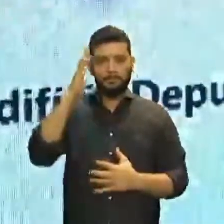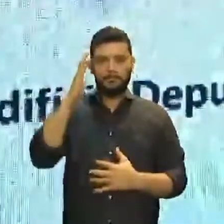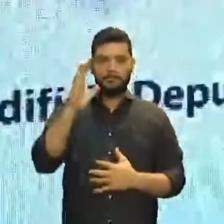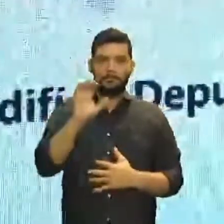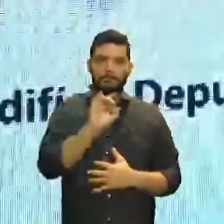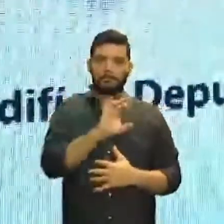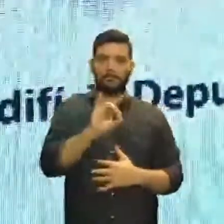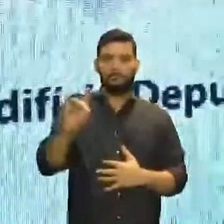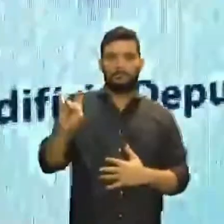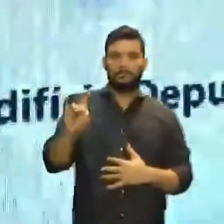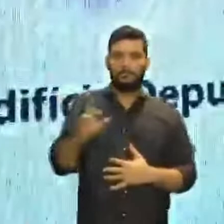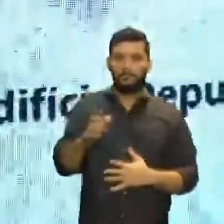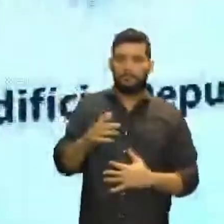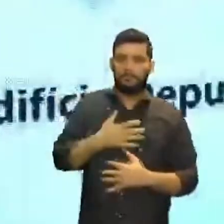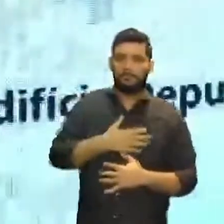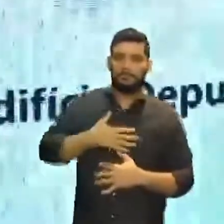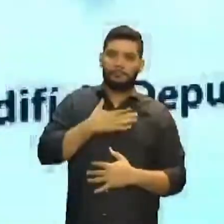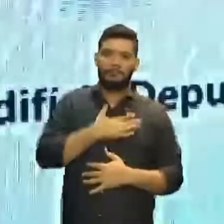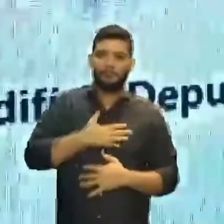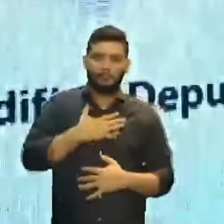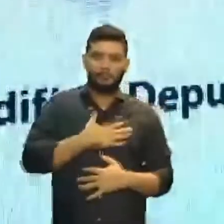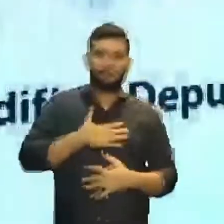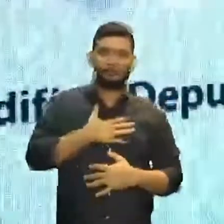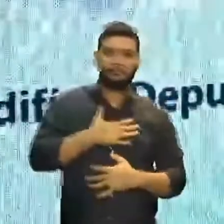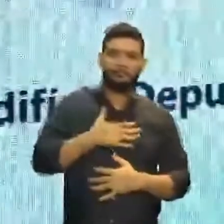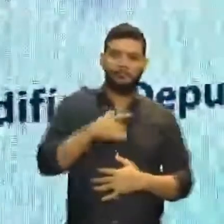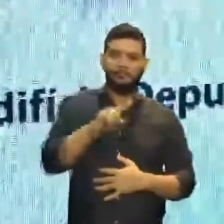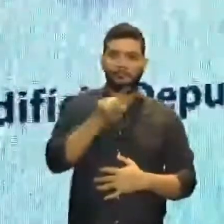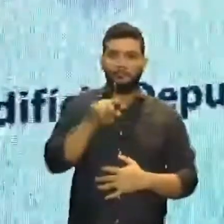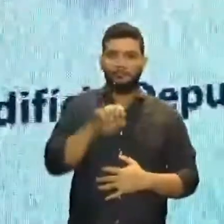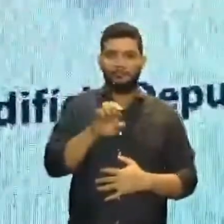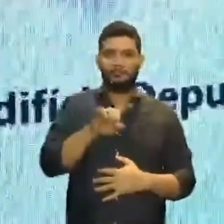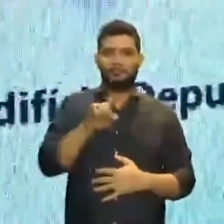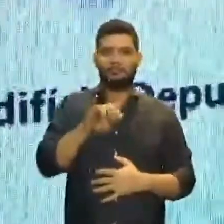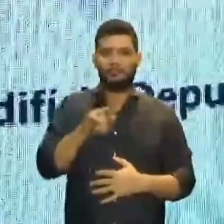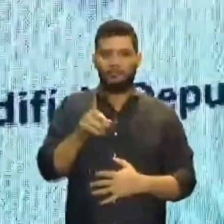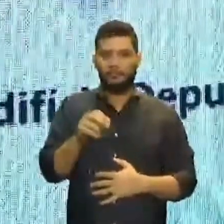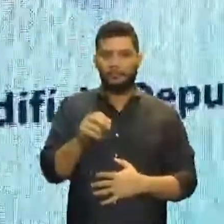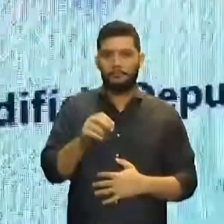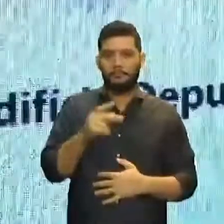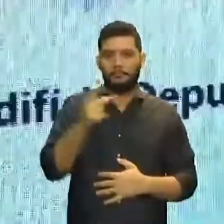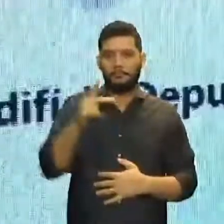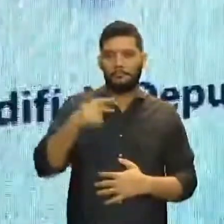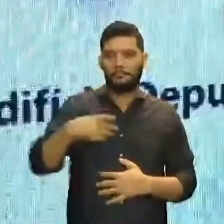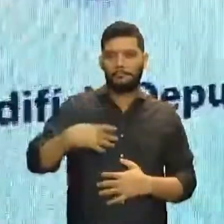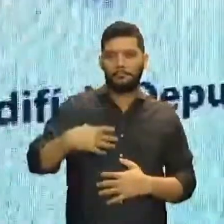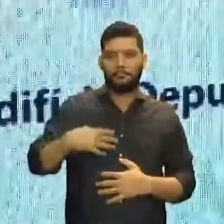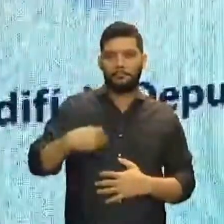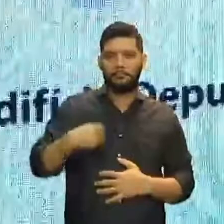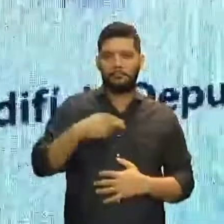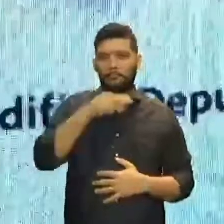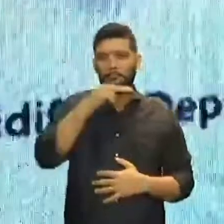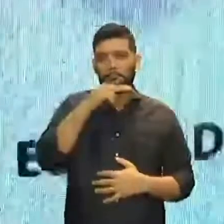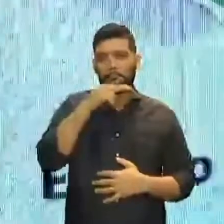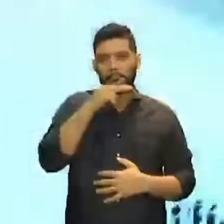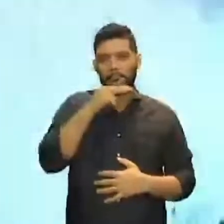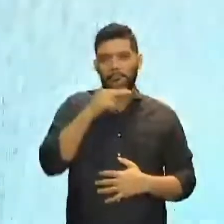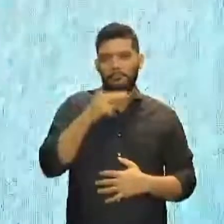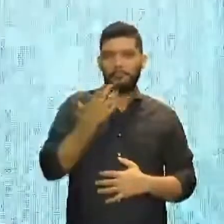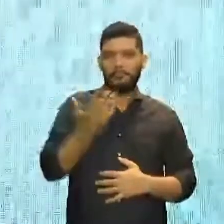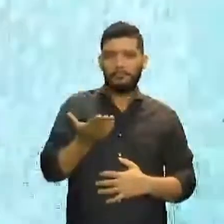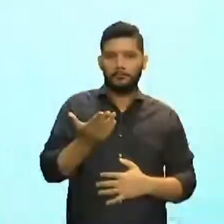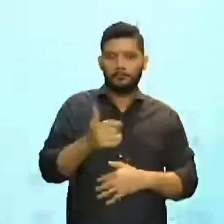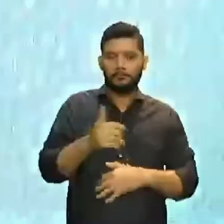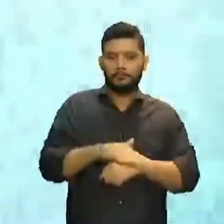vocês. Imagino eu como é que não deve estar a alegria e felicidade do Zezinho e da sua filha,